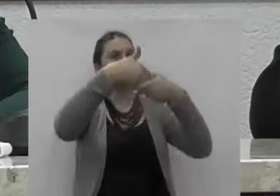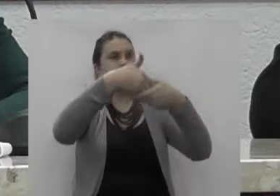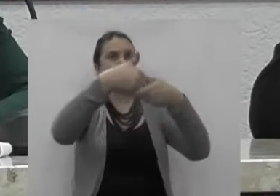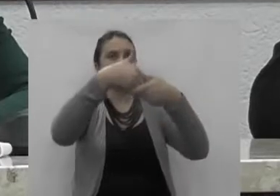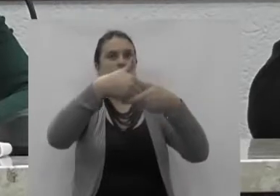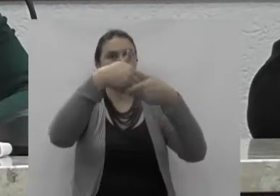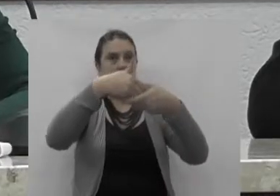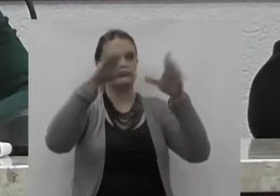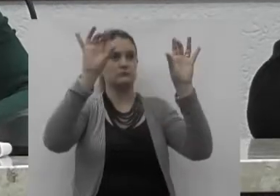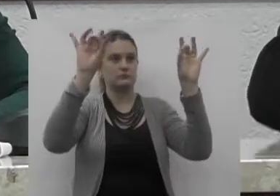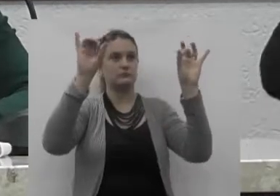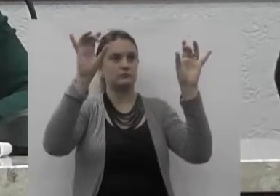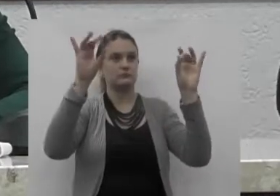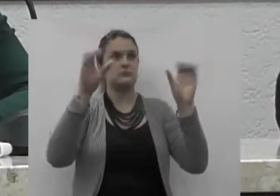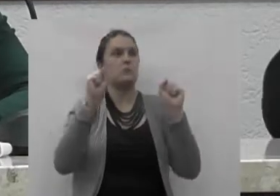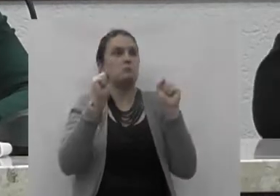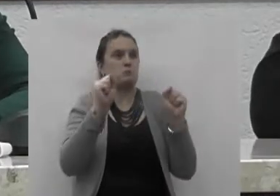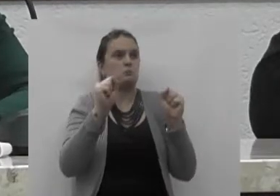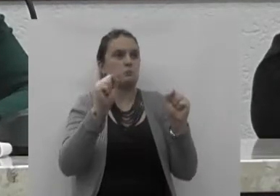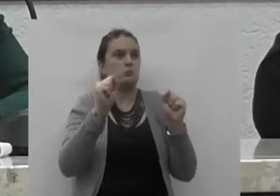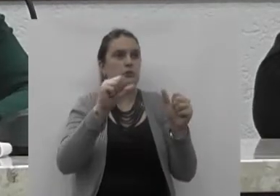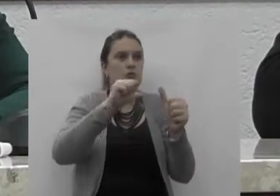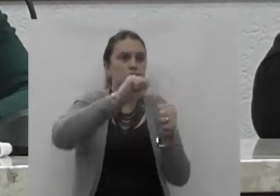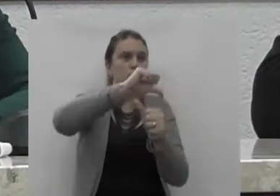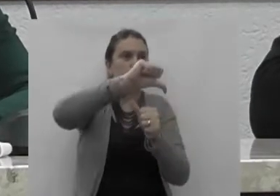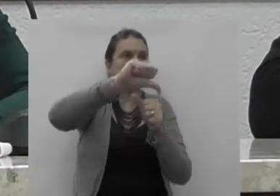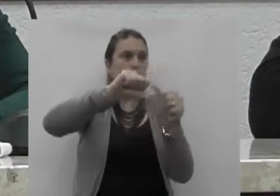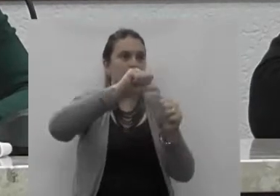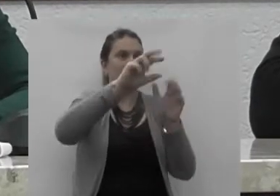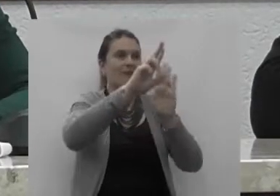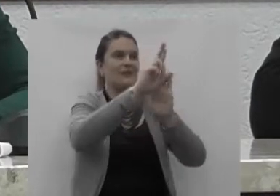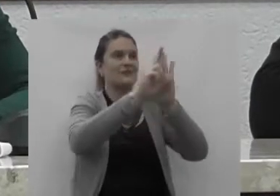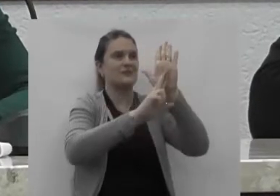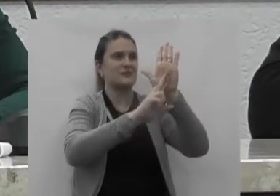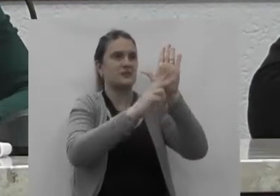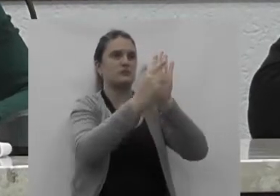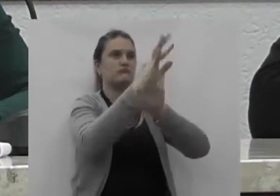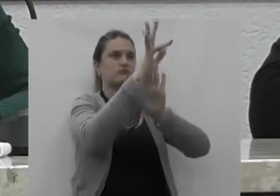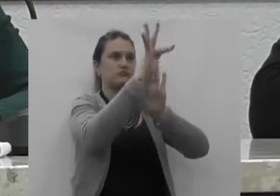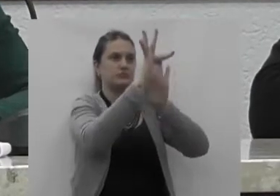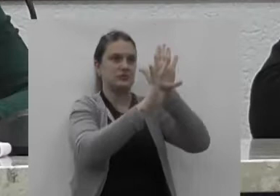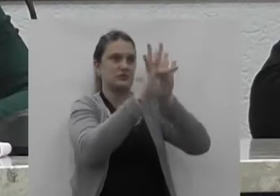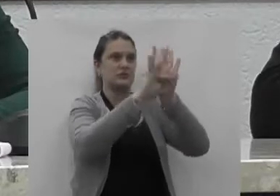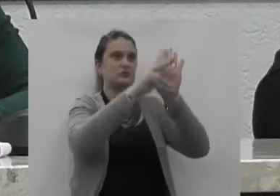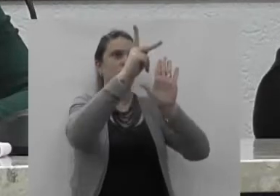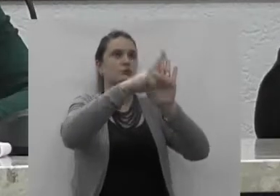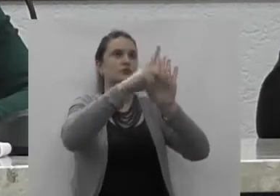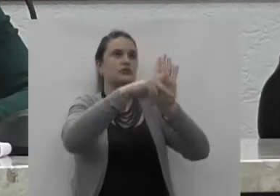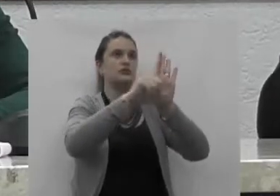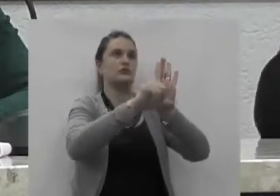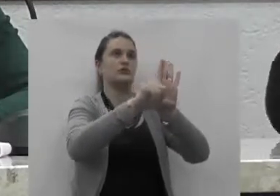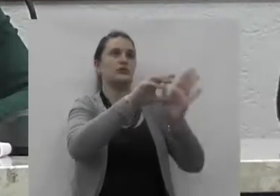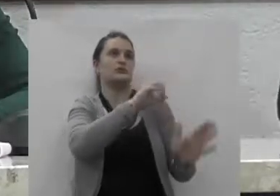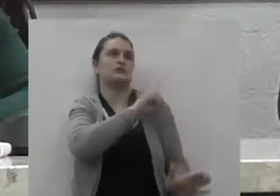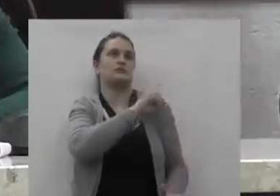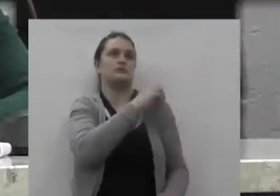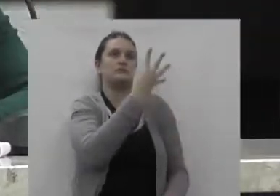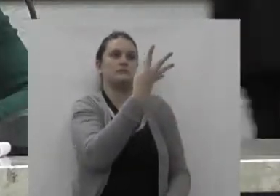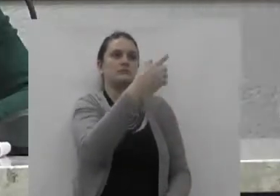Cumprimentando-o cordialmente e para que possamos alterar a redação constante no projeto de lei número